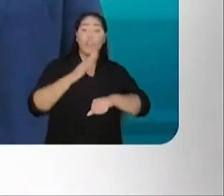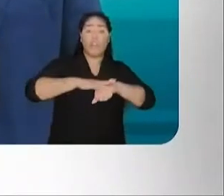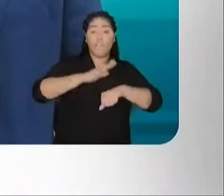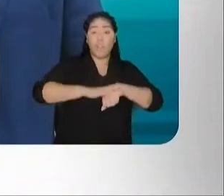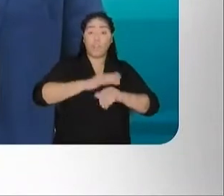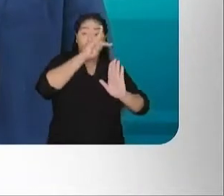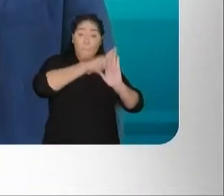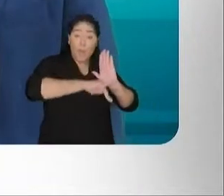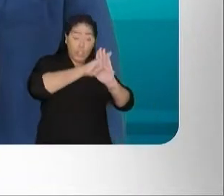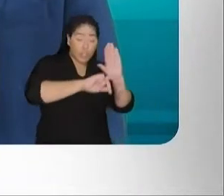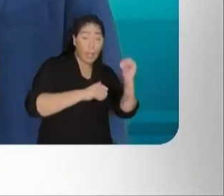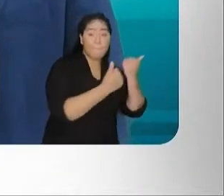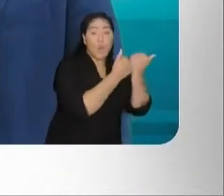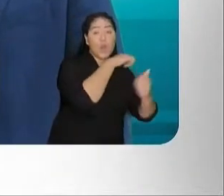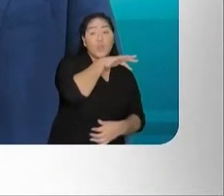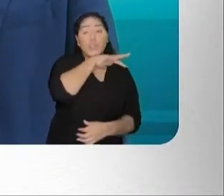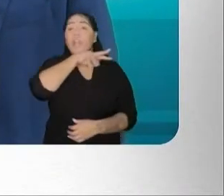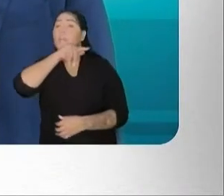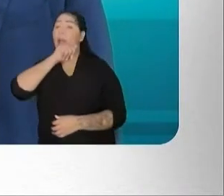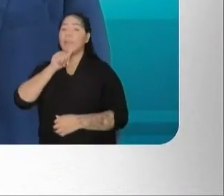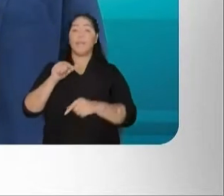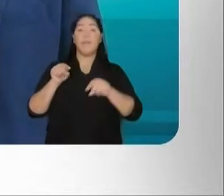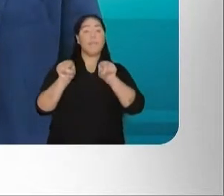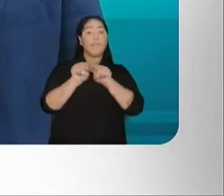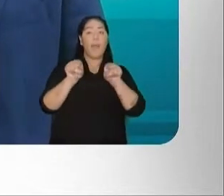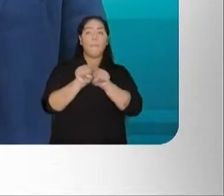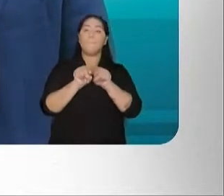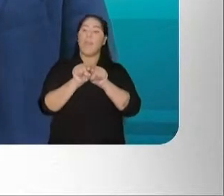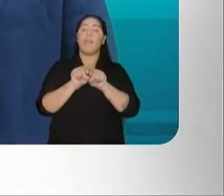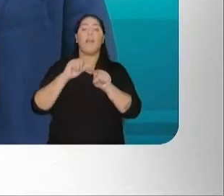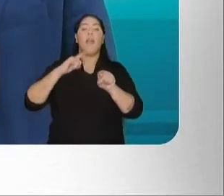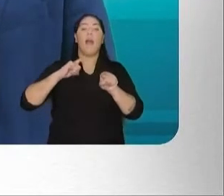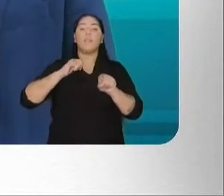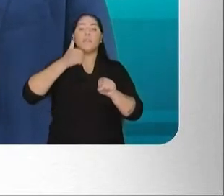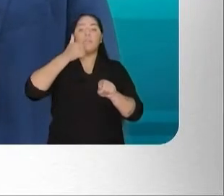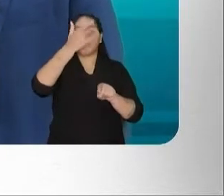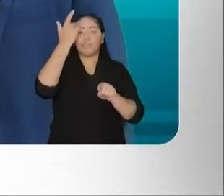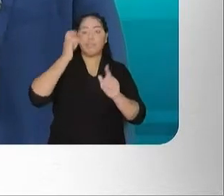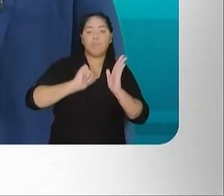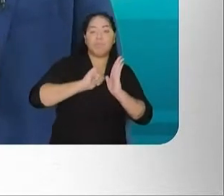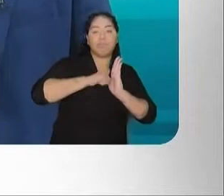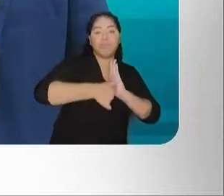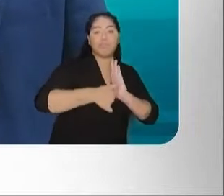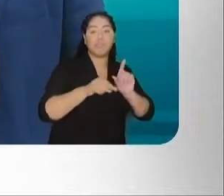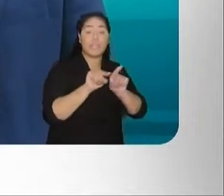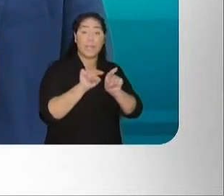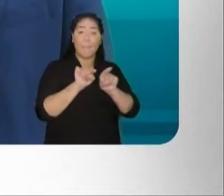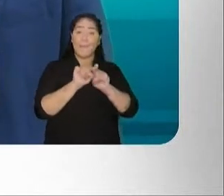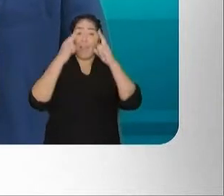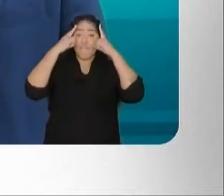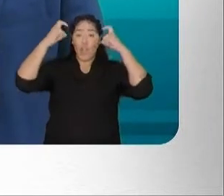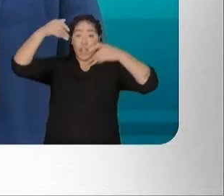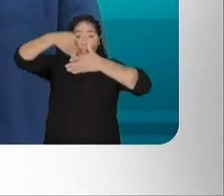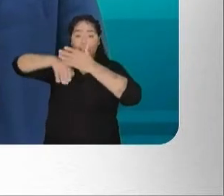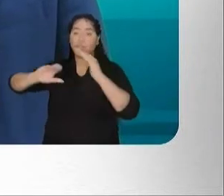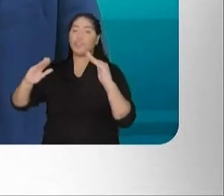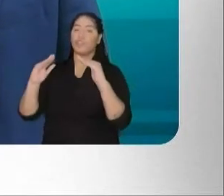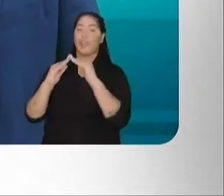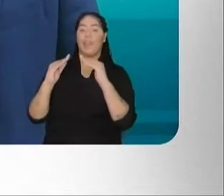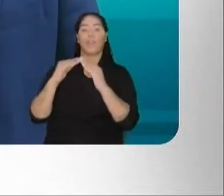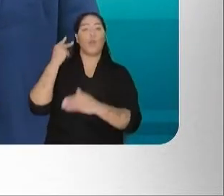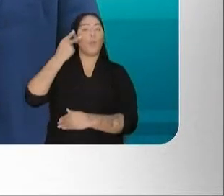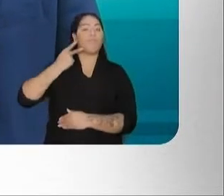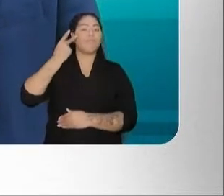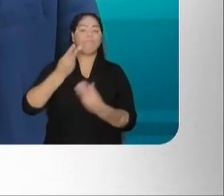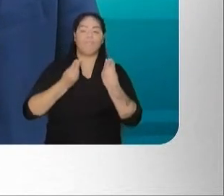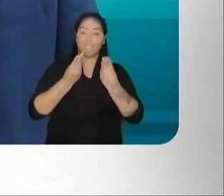Fizemos dezenas de projetos em defesa dos animais. Fui o vereador que mais trabalhou para o autismo na história da cidade de São Paulo. Além de outras bandeiras, como a violência doméstica e a síndrome